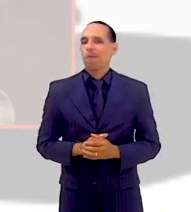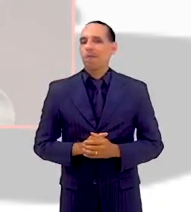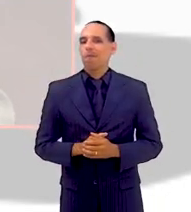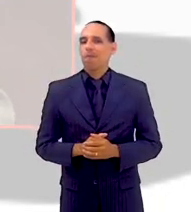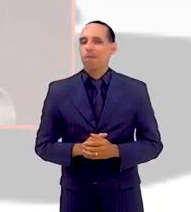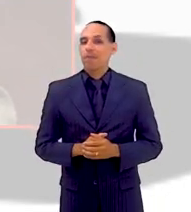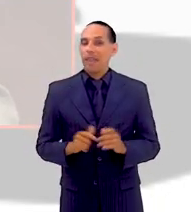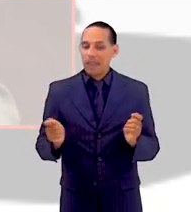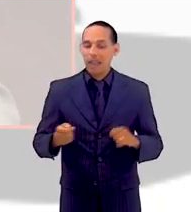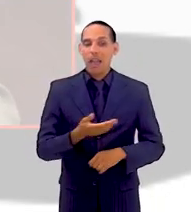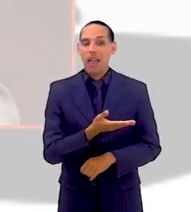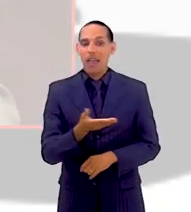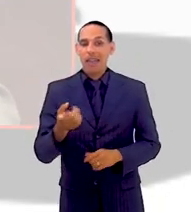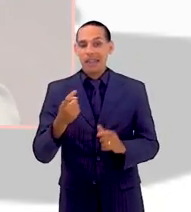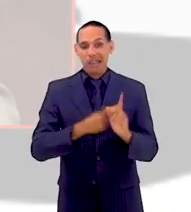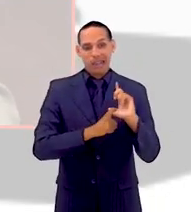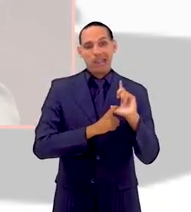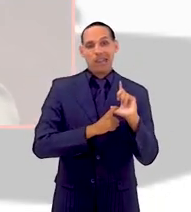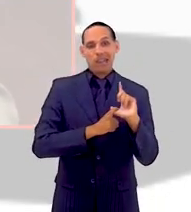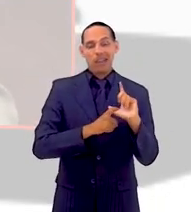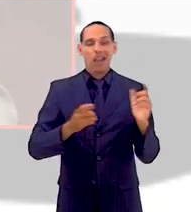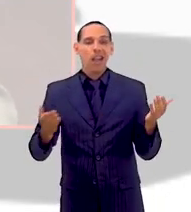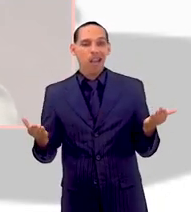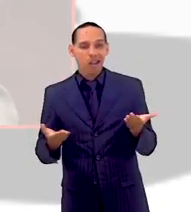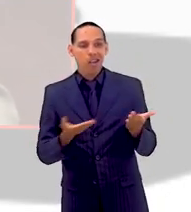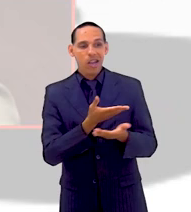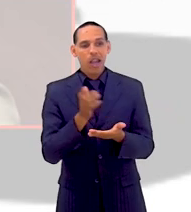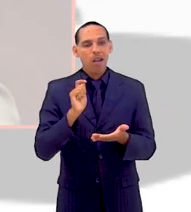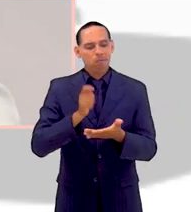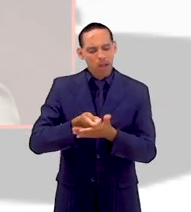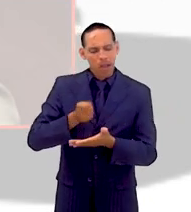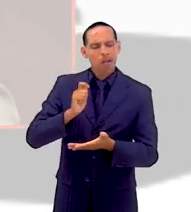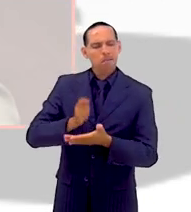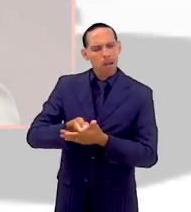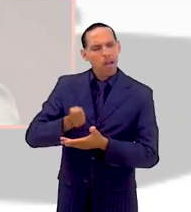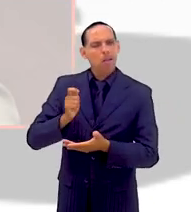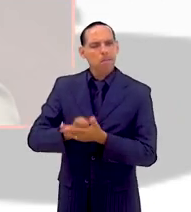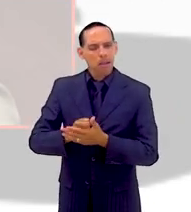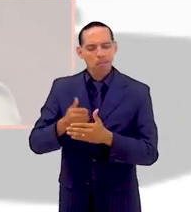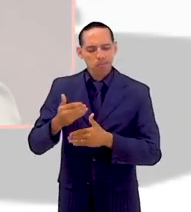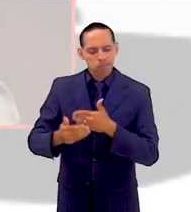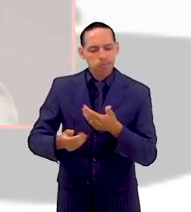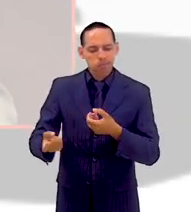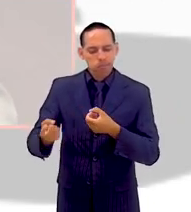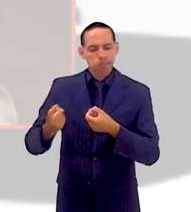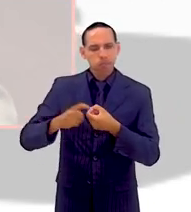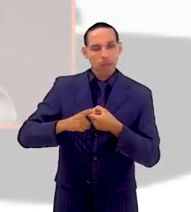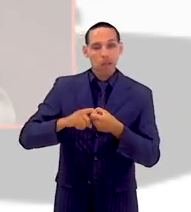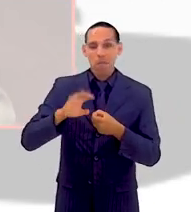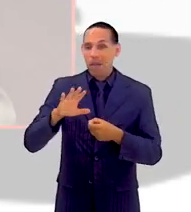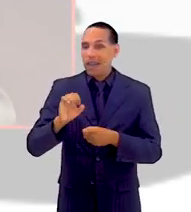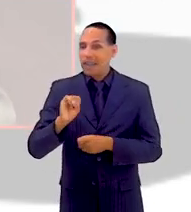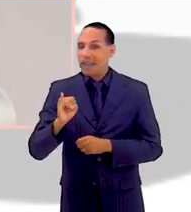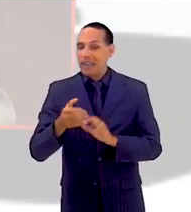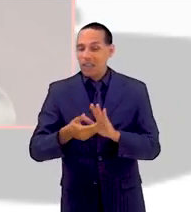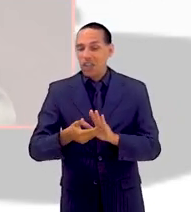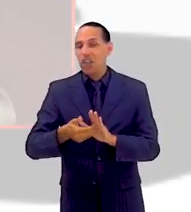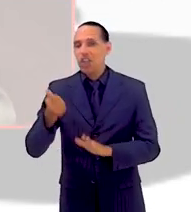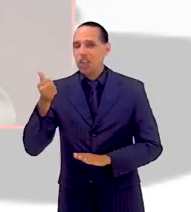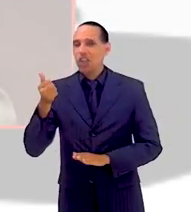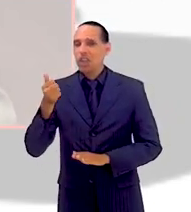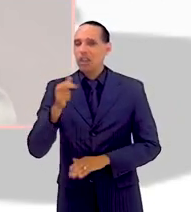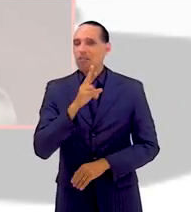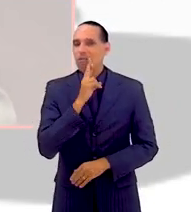que propiciaram que eles se endividassem. E agora eles estavam pagando com a recuperação econômica. Quando você tira essa prerrogativa